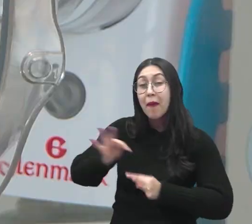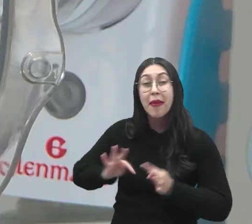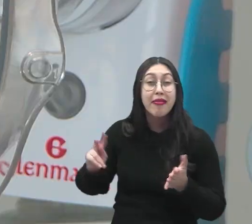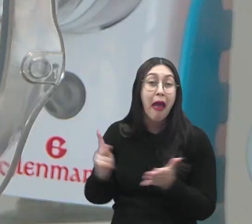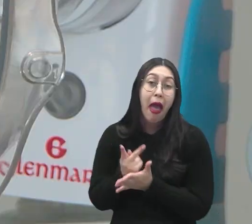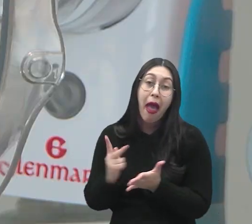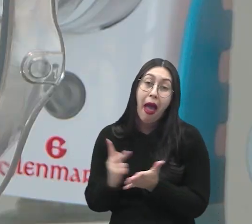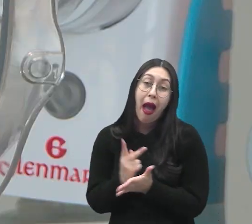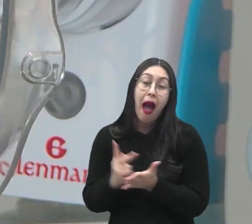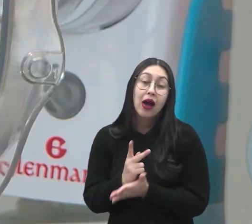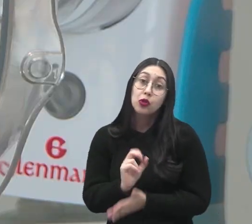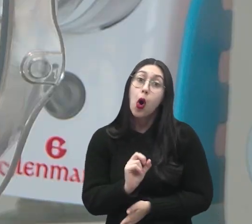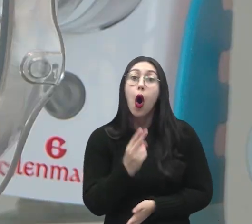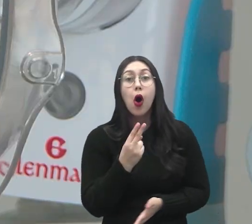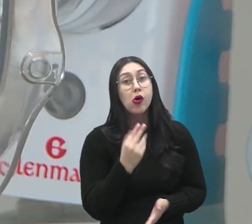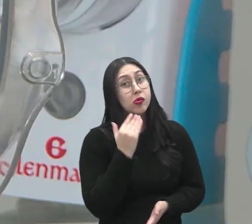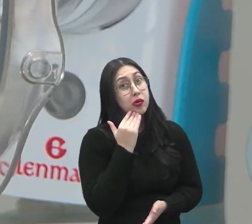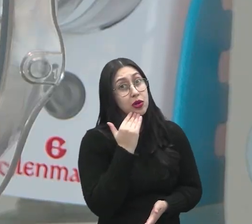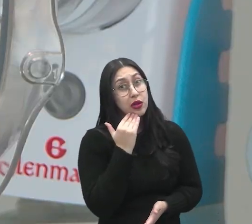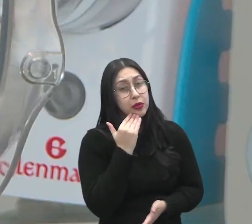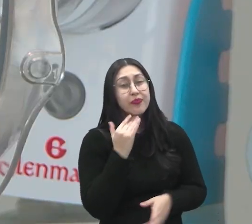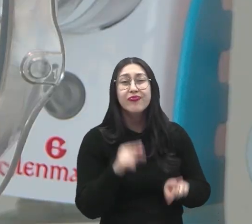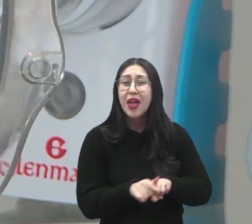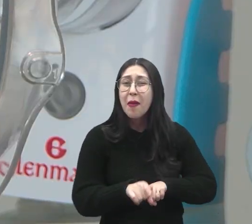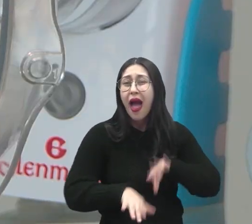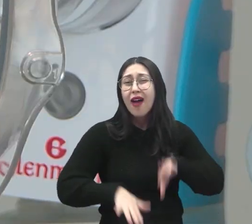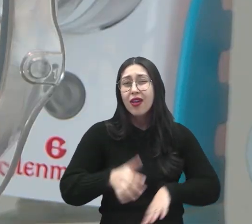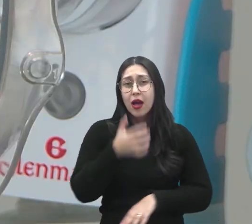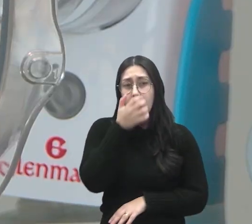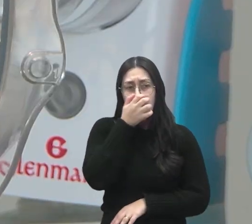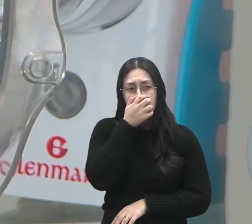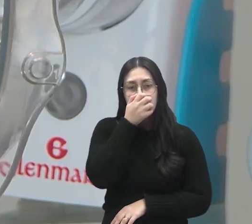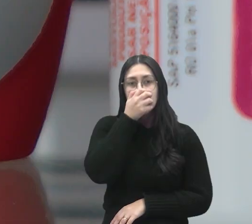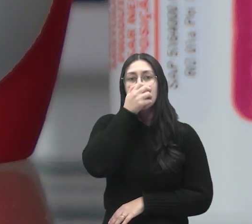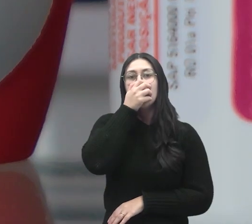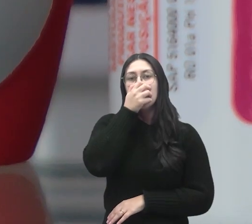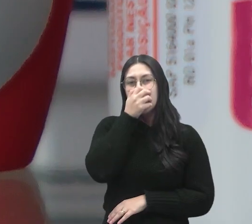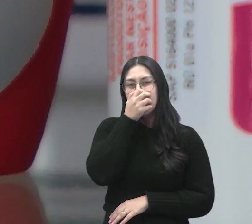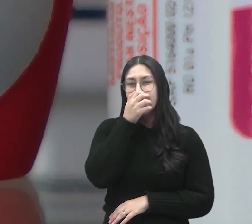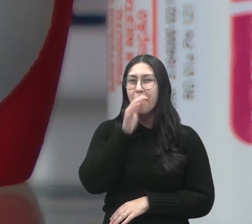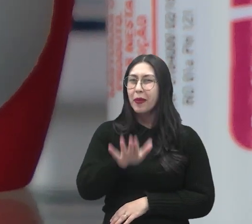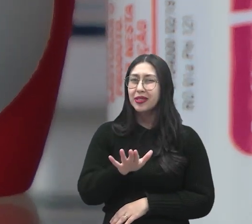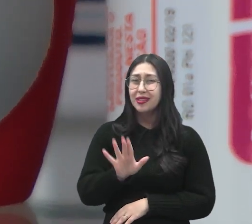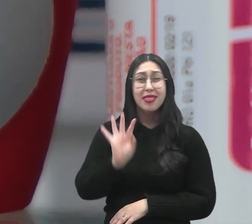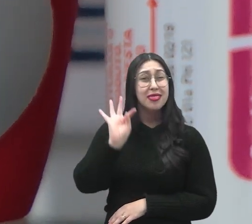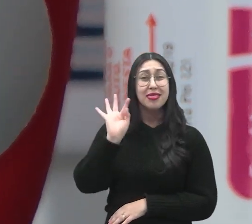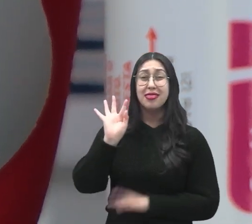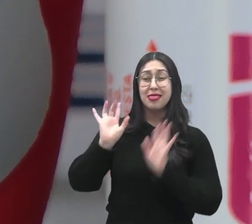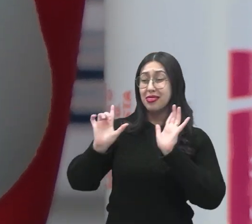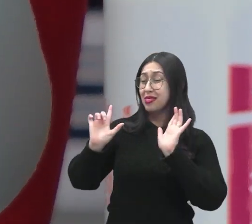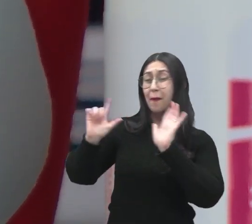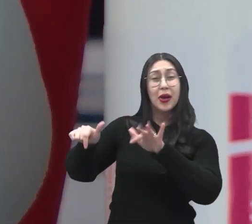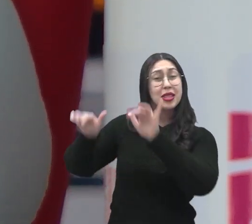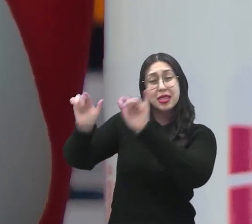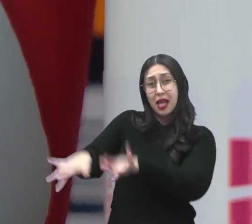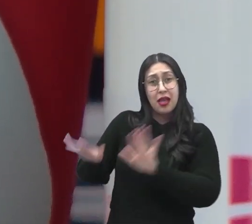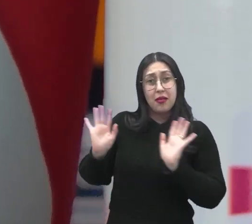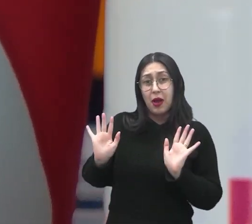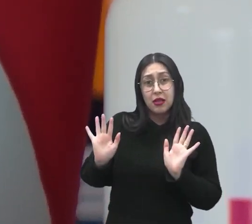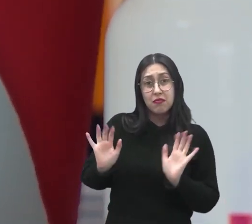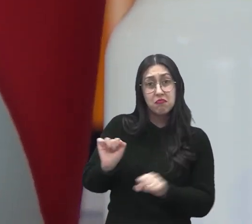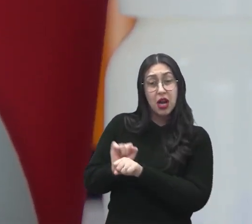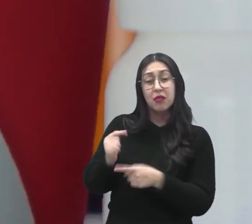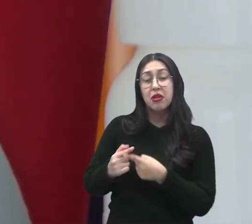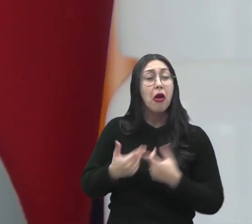defasados. Ainda é comum o uso incorreto dos dispositivos inalatórios, o abandono das medicações ao primeiro sinal